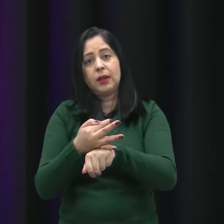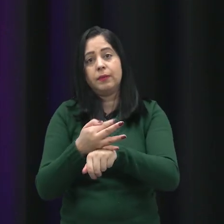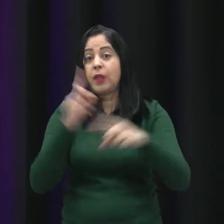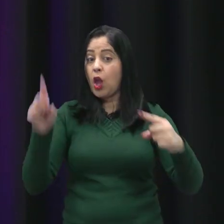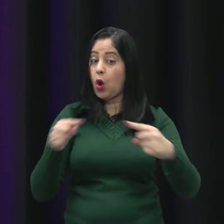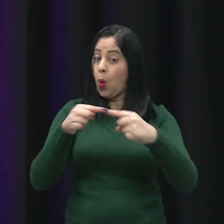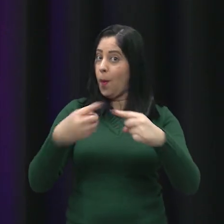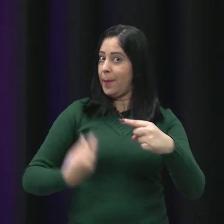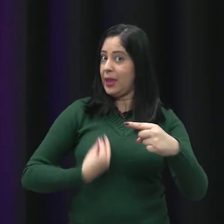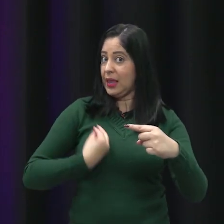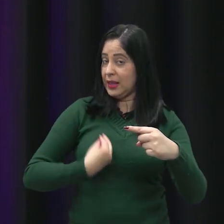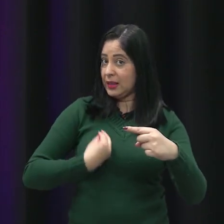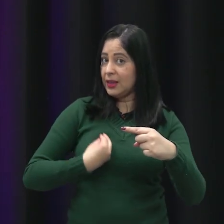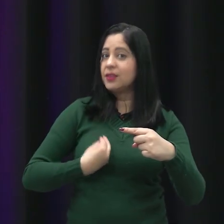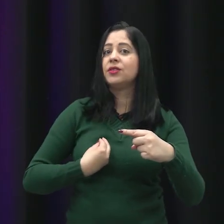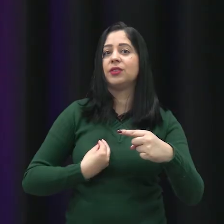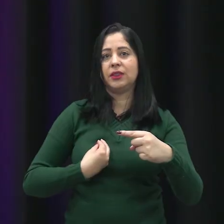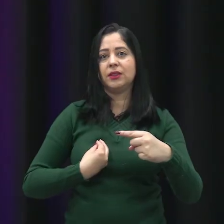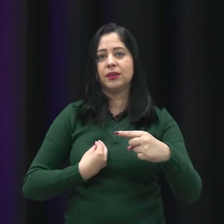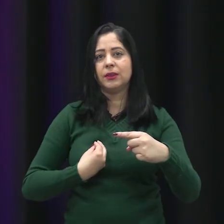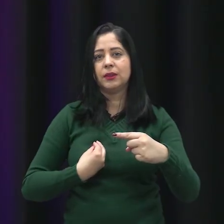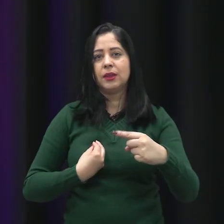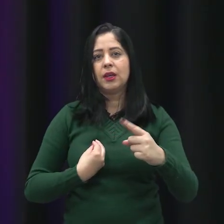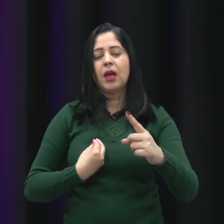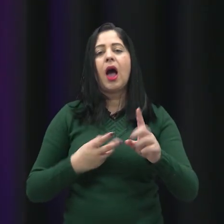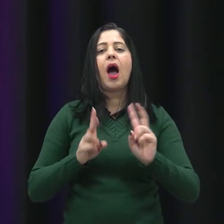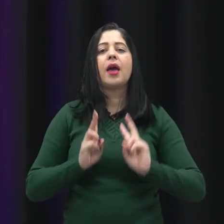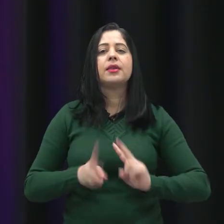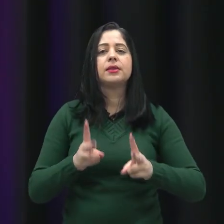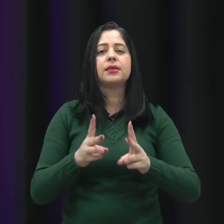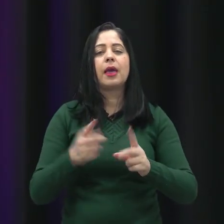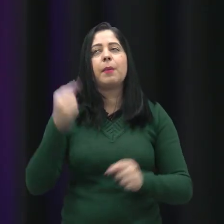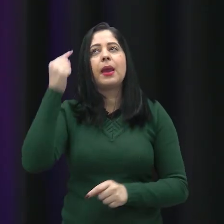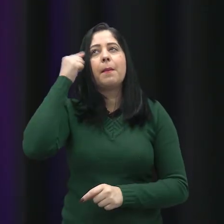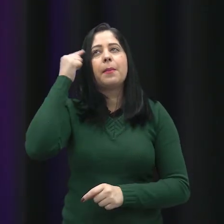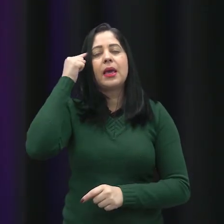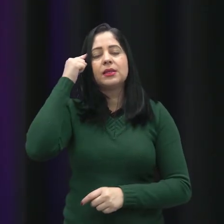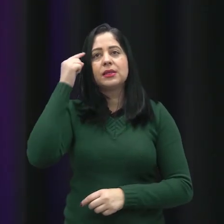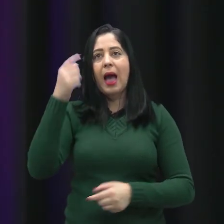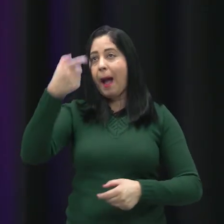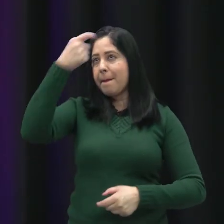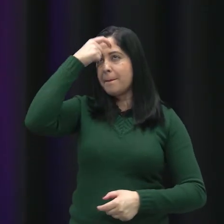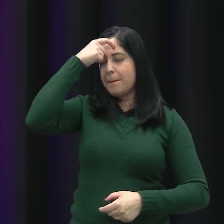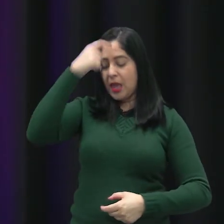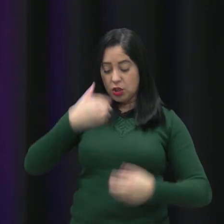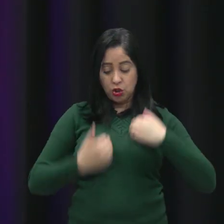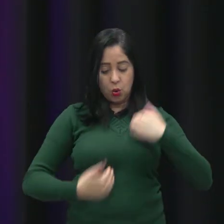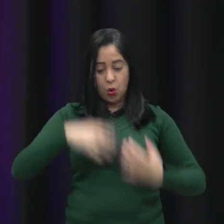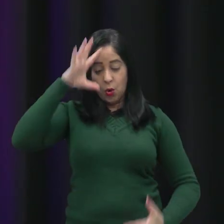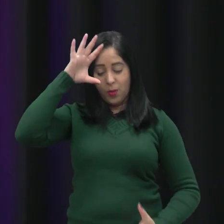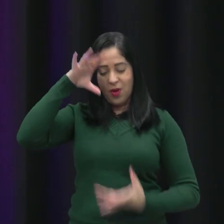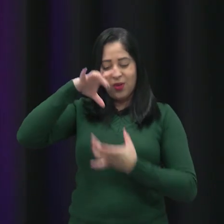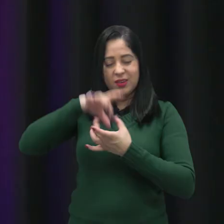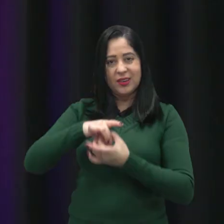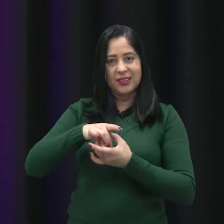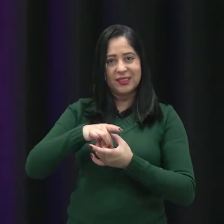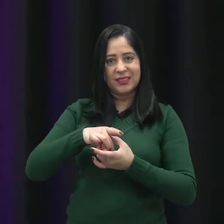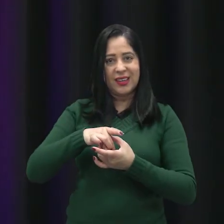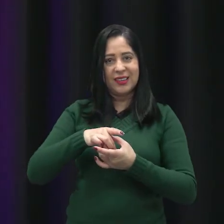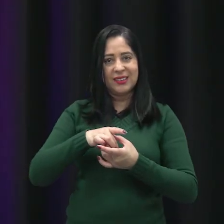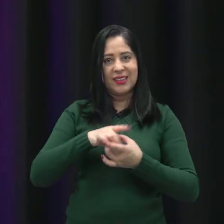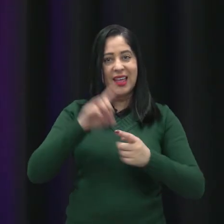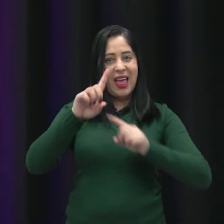persistência, valores que se refletem em todas as áreas da vida. Que essa inspiração nos motive a buscar sempre o equilíbrio